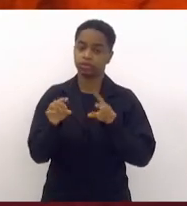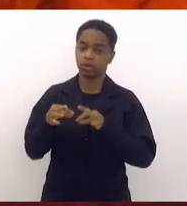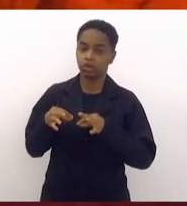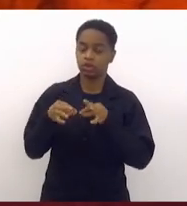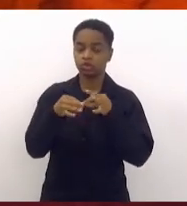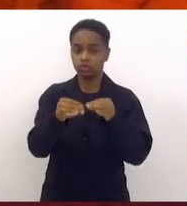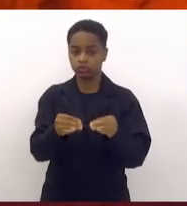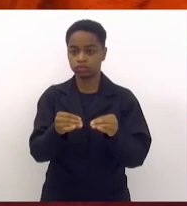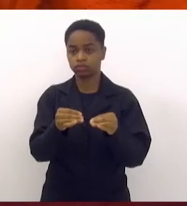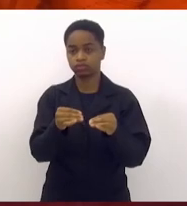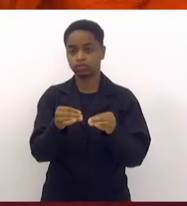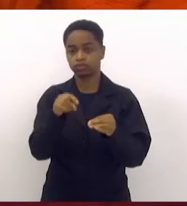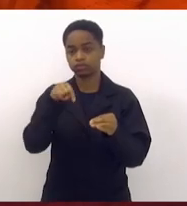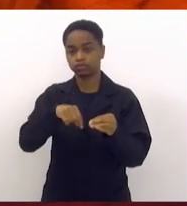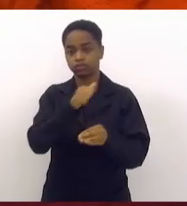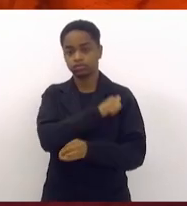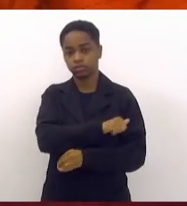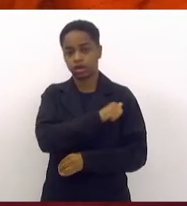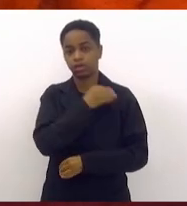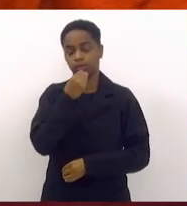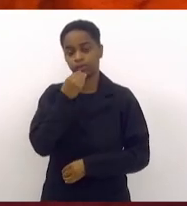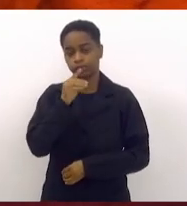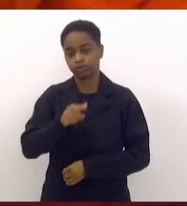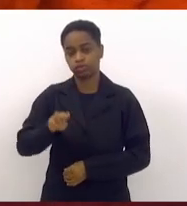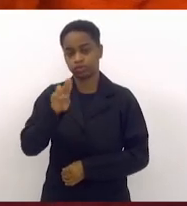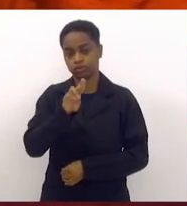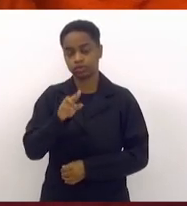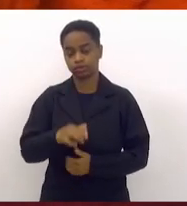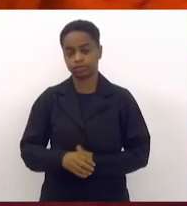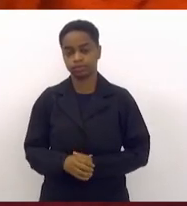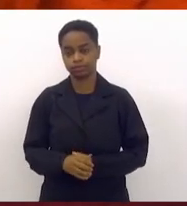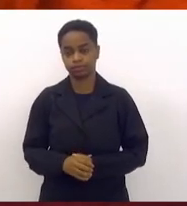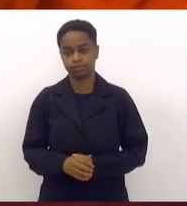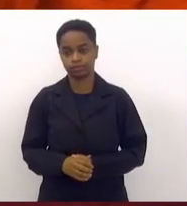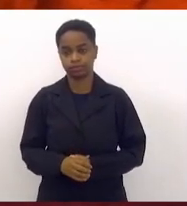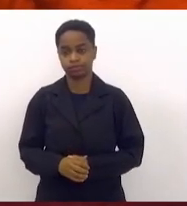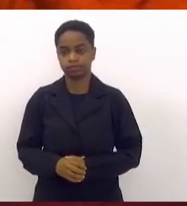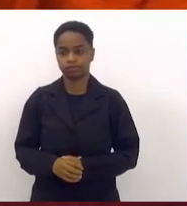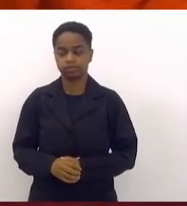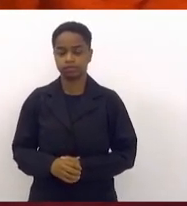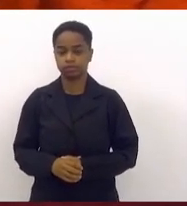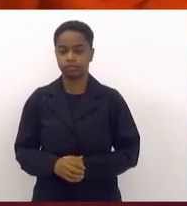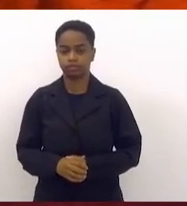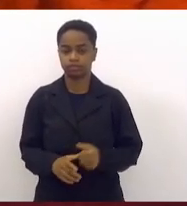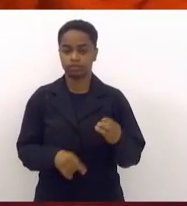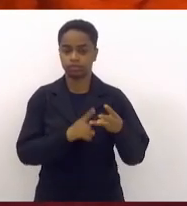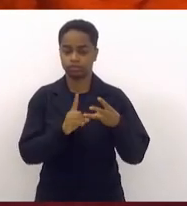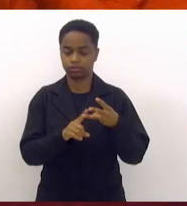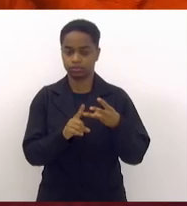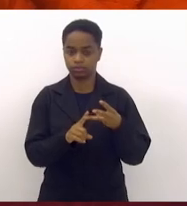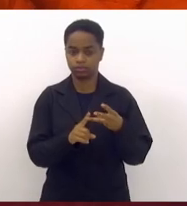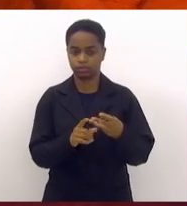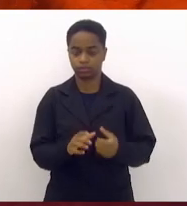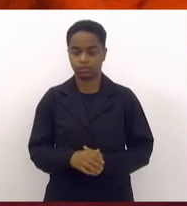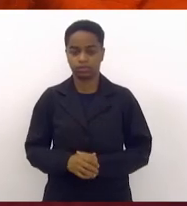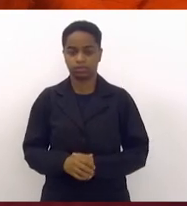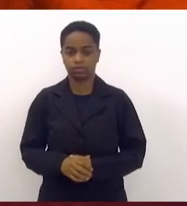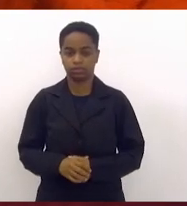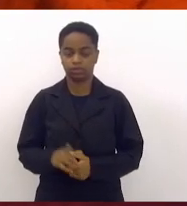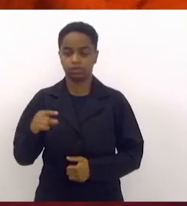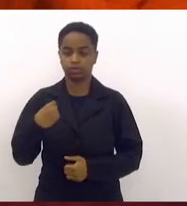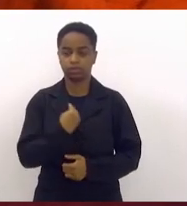subsecretário Felipe do Rio de Janeiro aqui nesse estado importante do nosso país terceiro nós destacamos que a